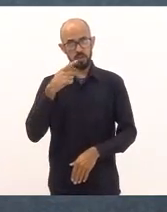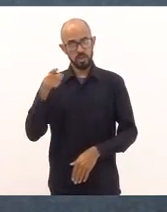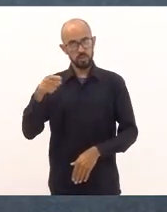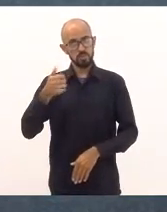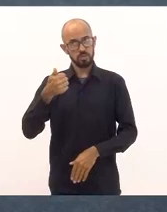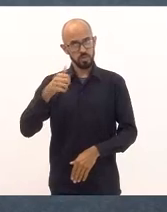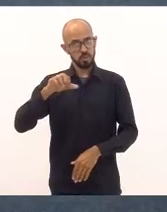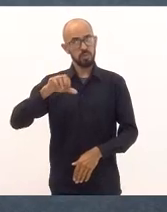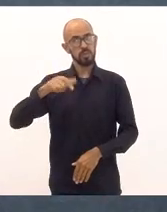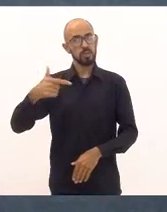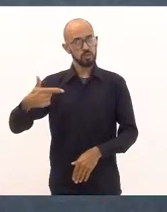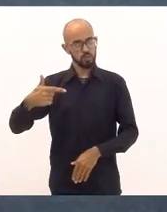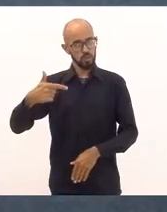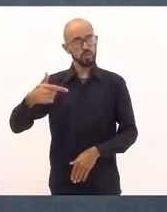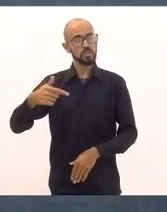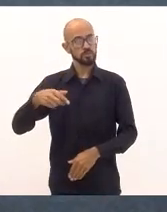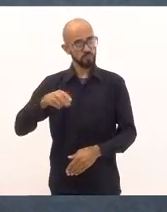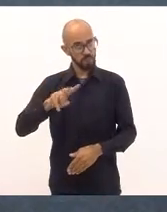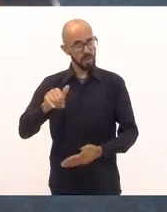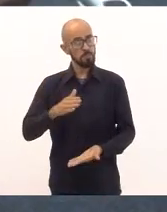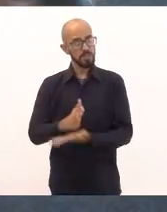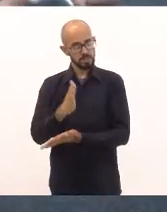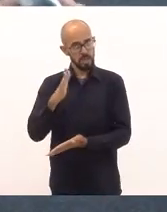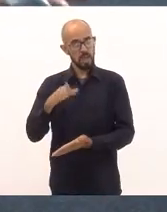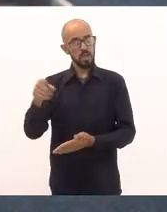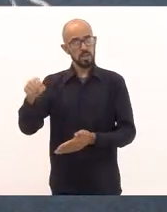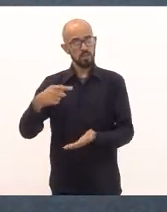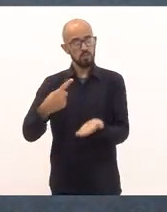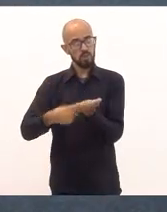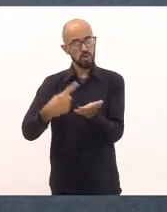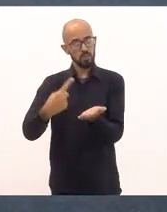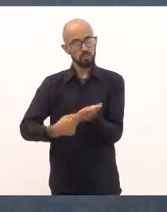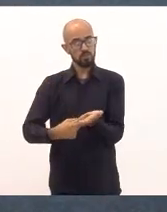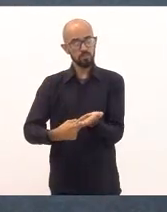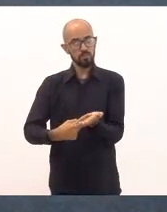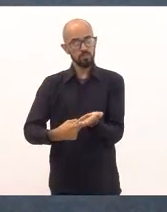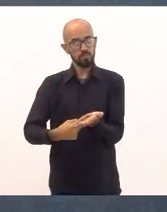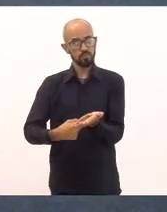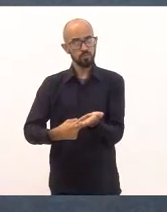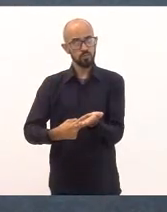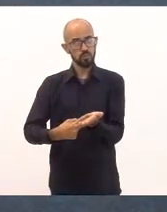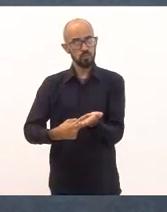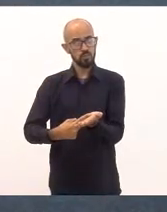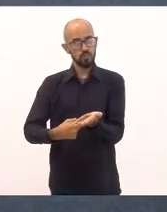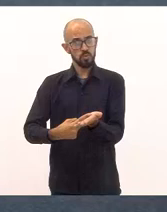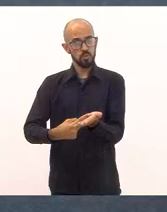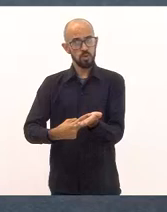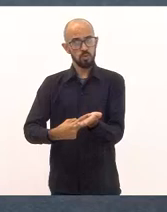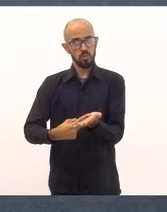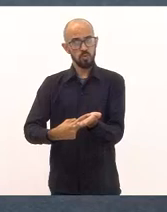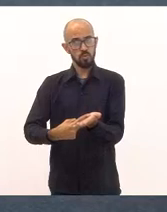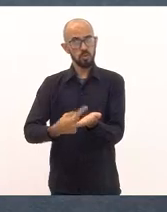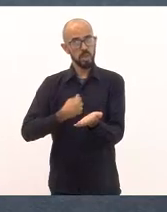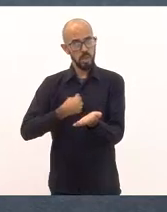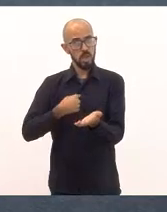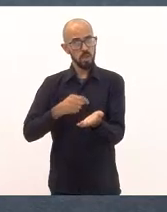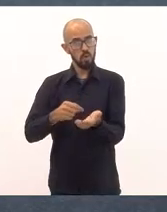ele sabia disso também, e encaminhei um acordo, e é bom que se diga. Esse acordo